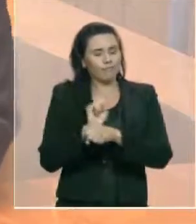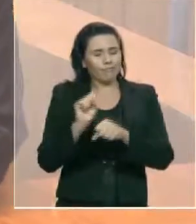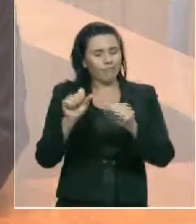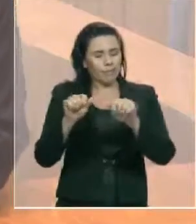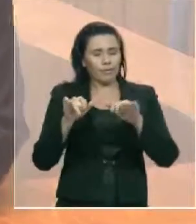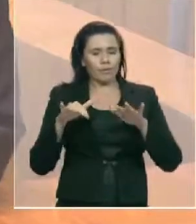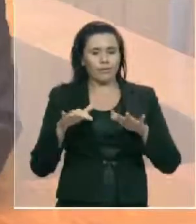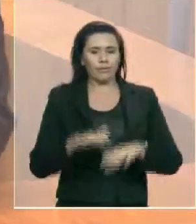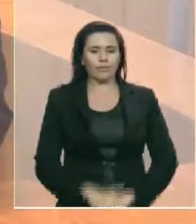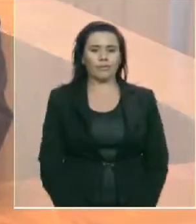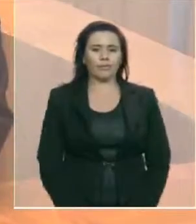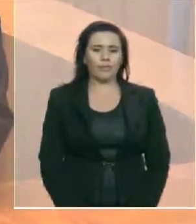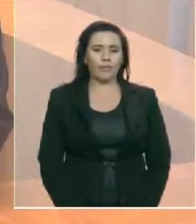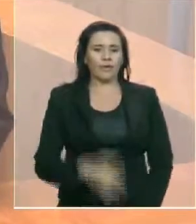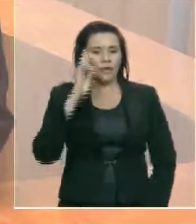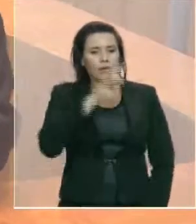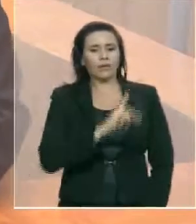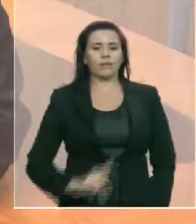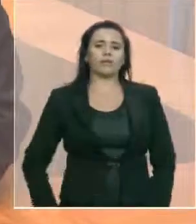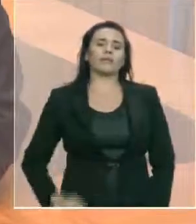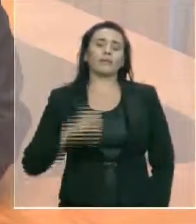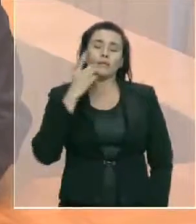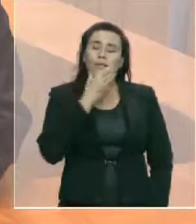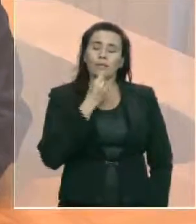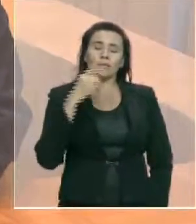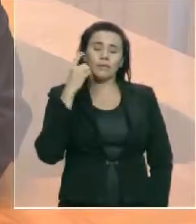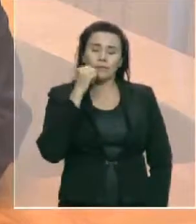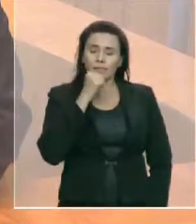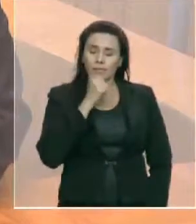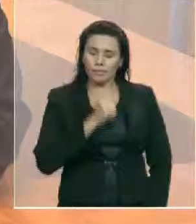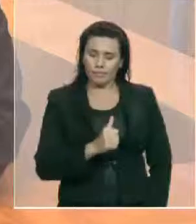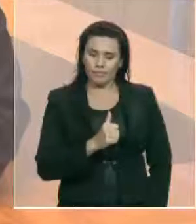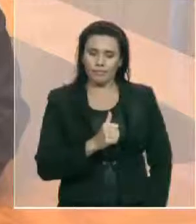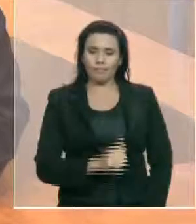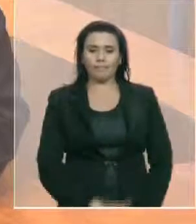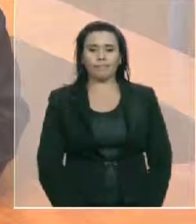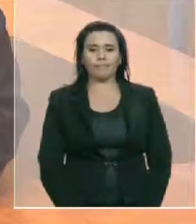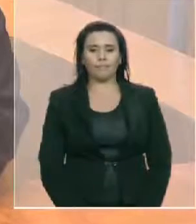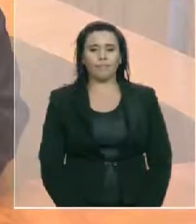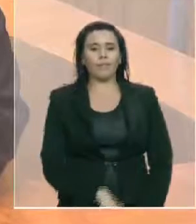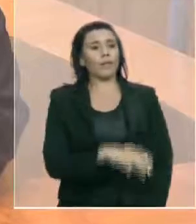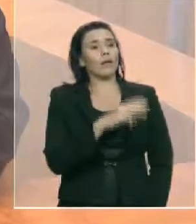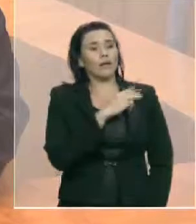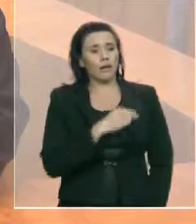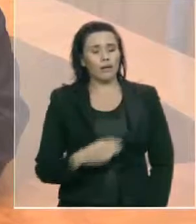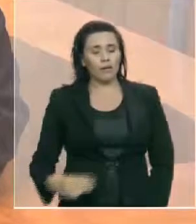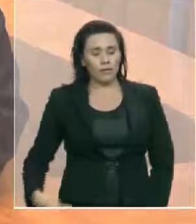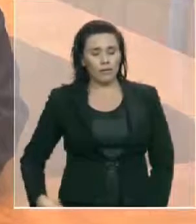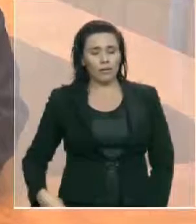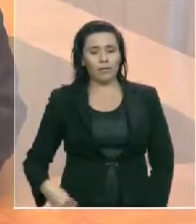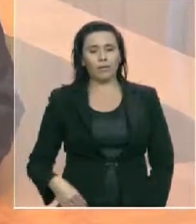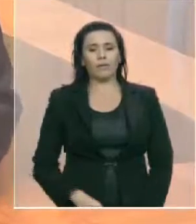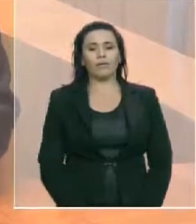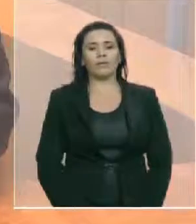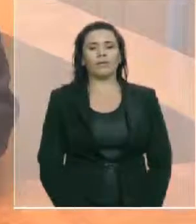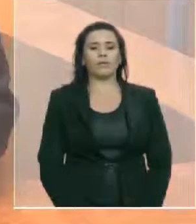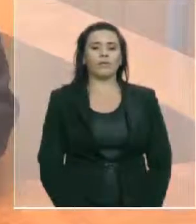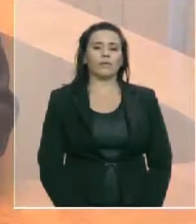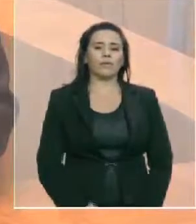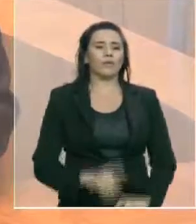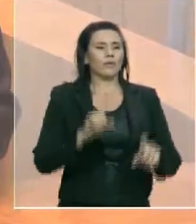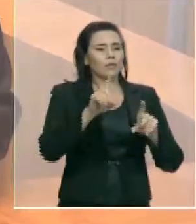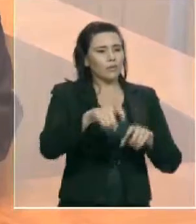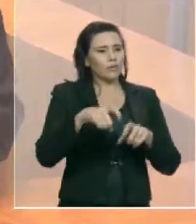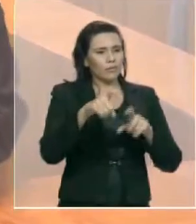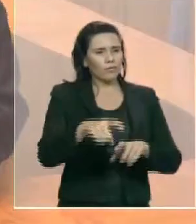Senhor presidente, senhores deputados, senhoras deputadas, o Ministério da Agricultura divulgou nos